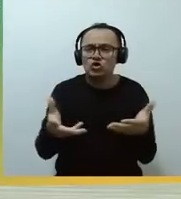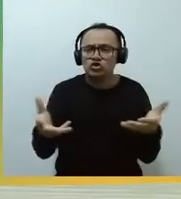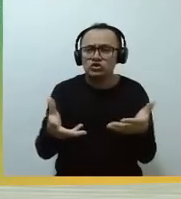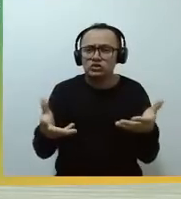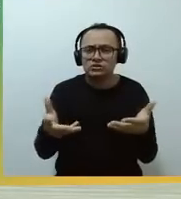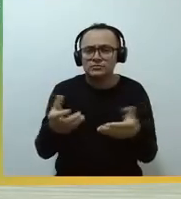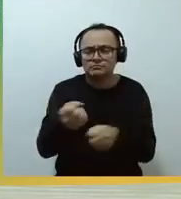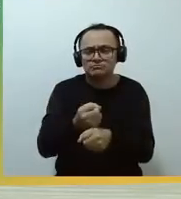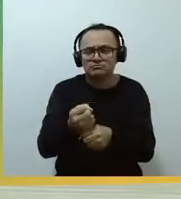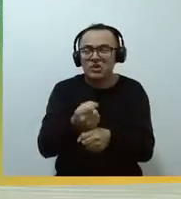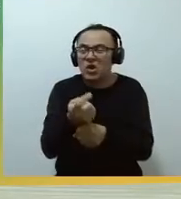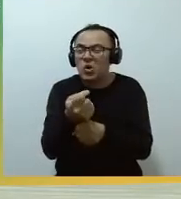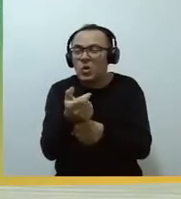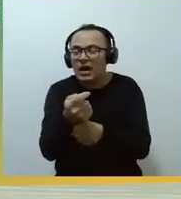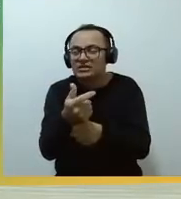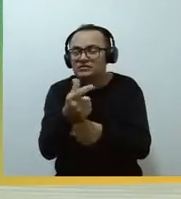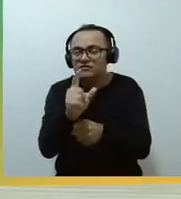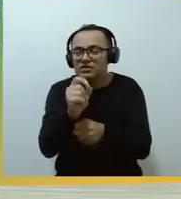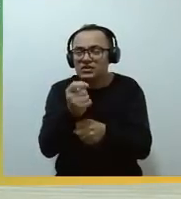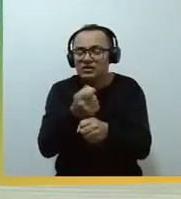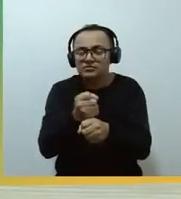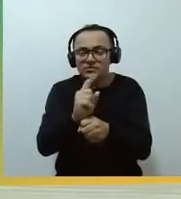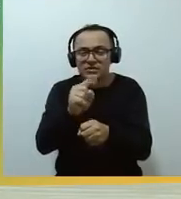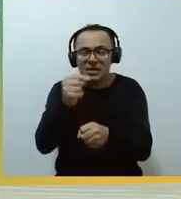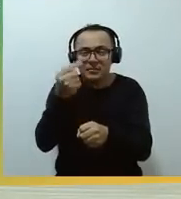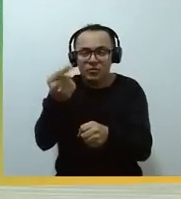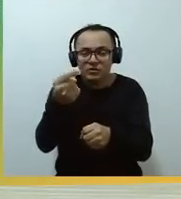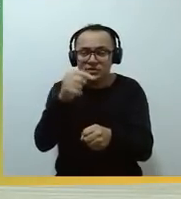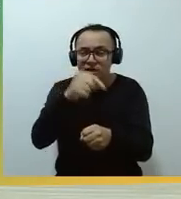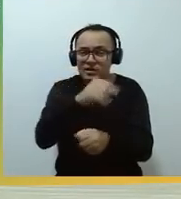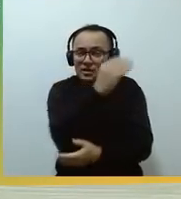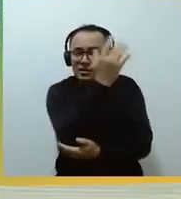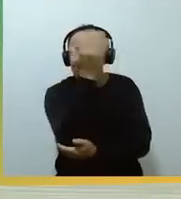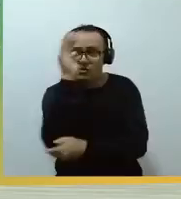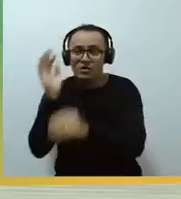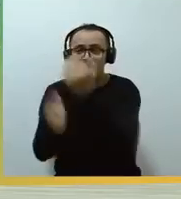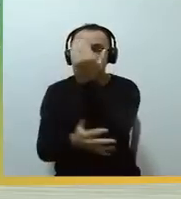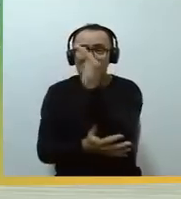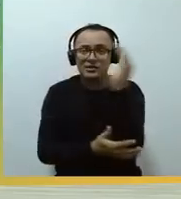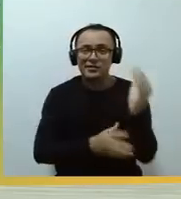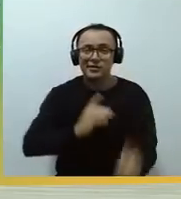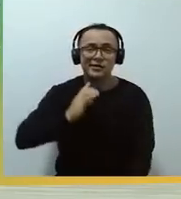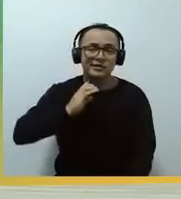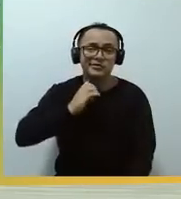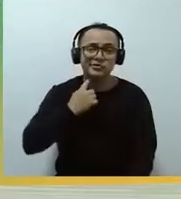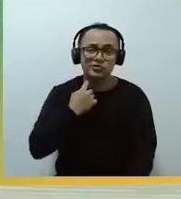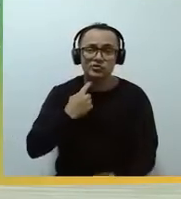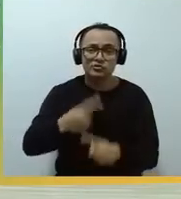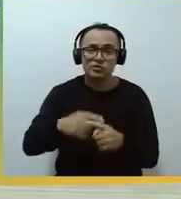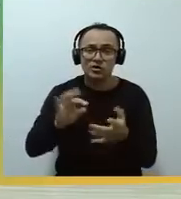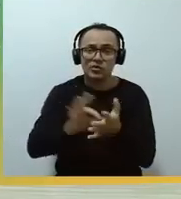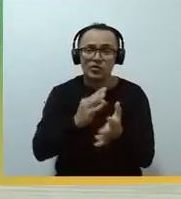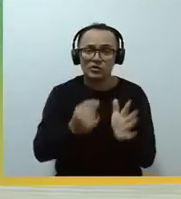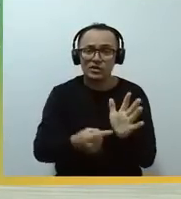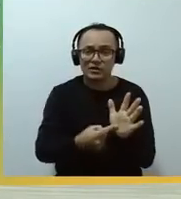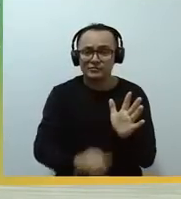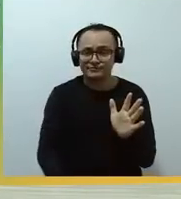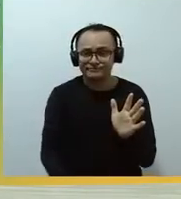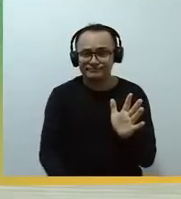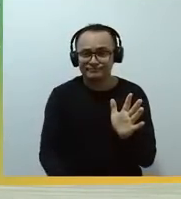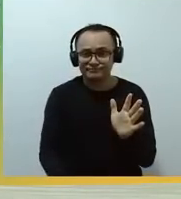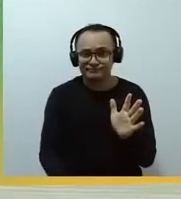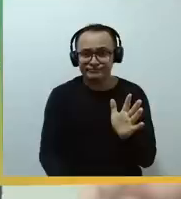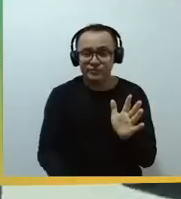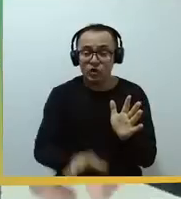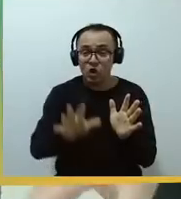quase 20 anos depois, o nosso meio ambiente está sendo comprometido por conta da assinatura desse contrato. O nosso conceito na época tinha duas vertentes.